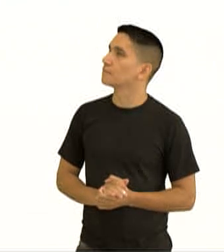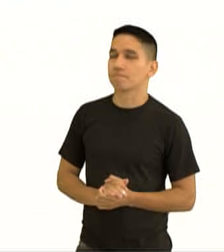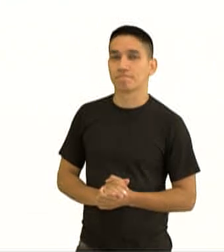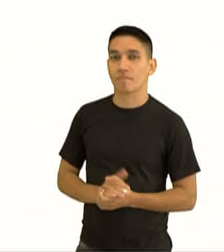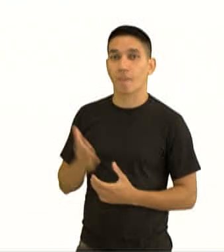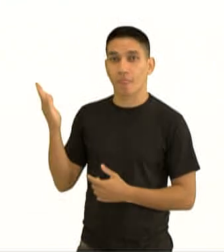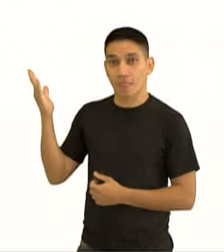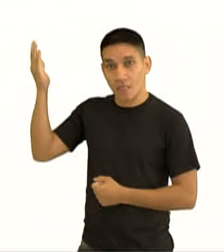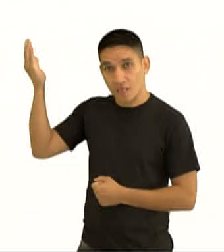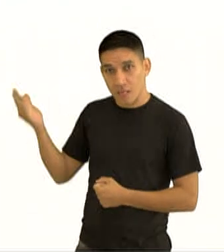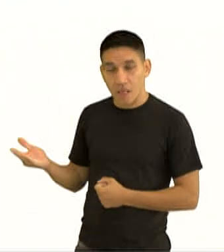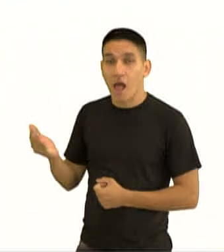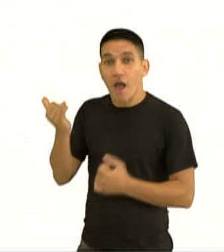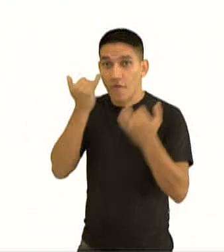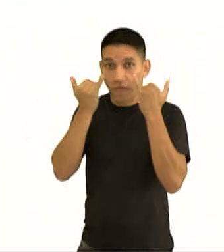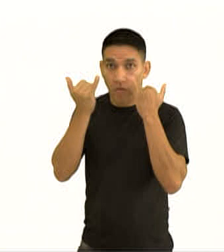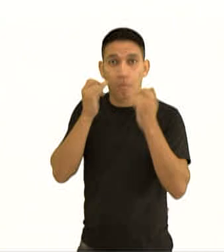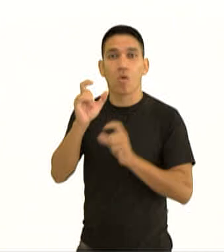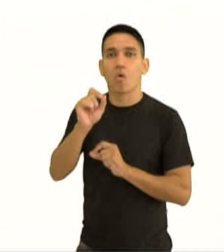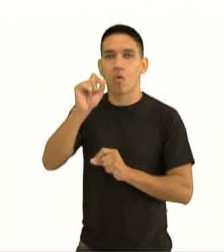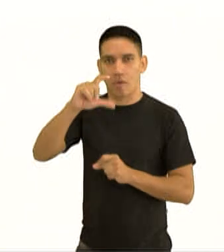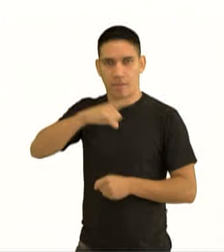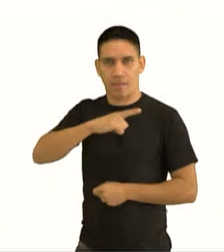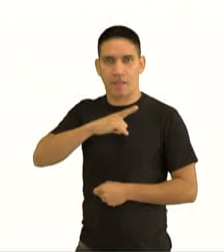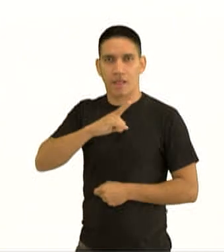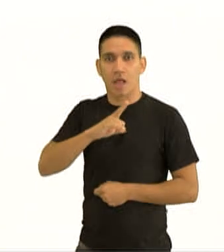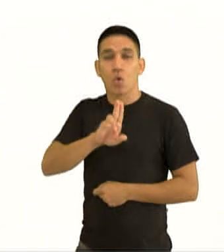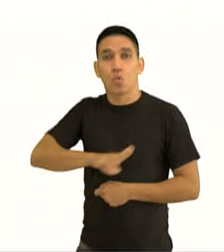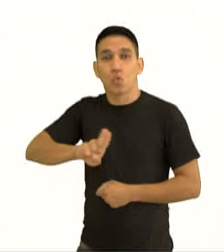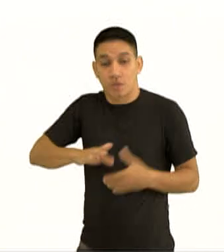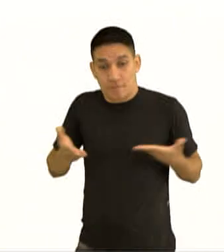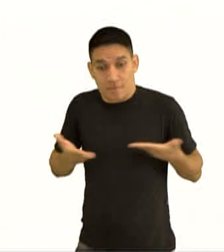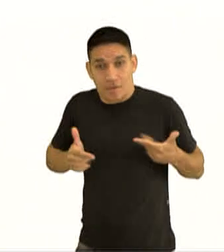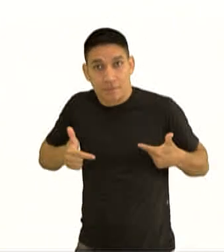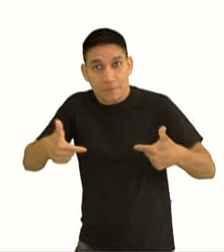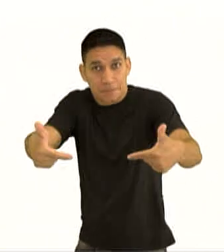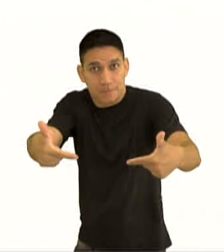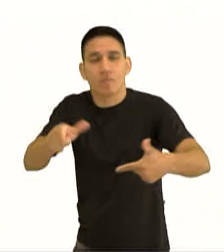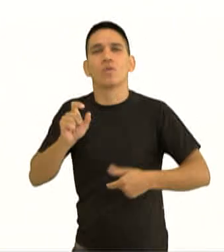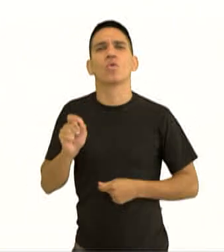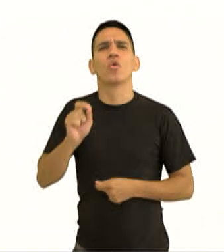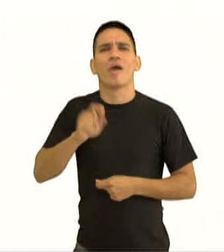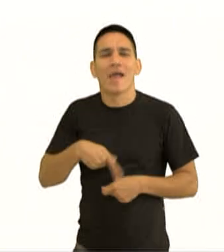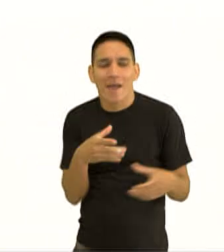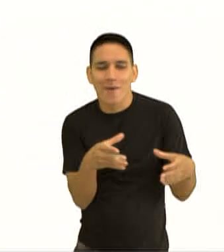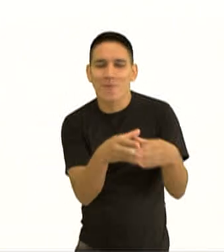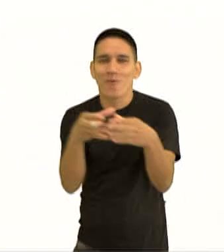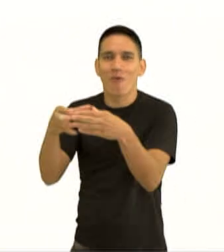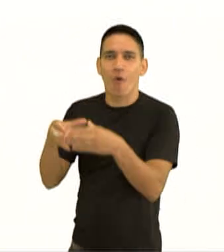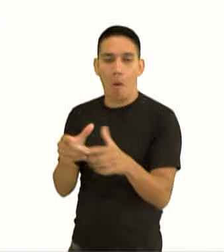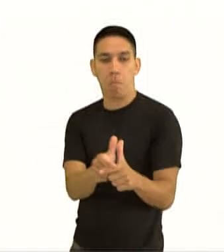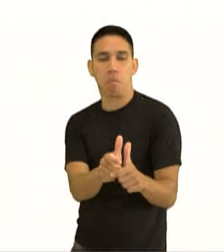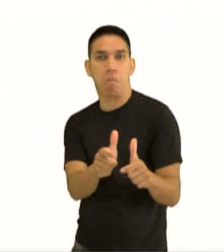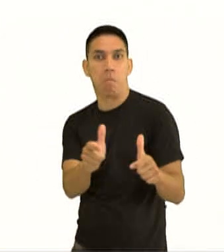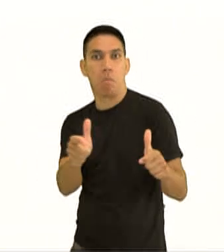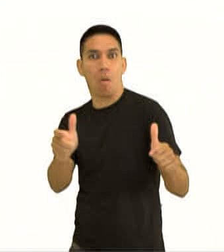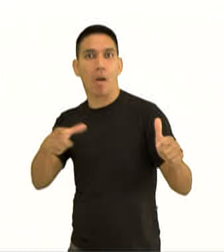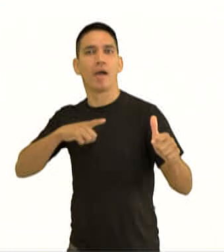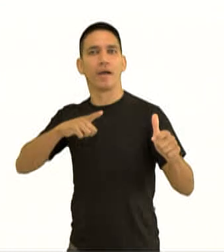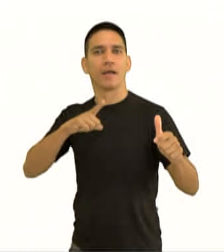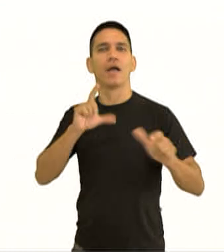aqui nós temos algumas informações utilizando o presente contínuo. Essas comunidades populosas estão se